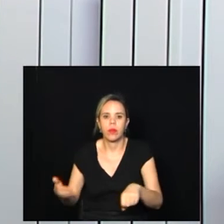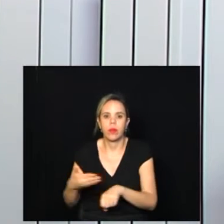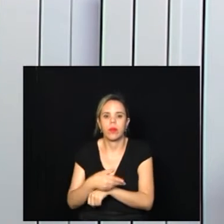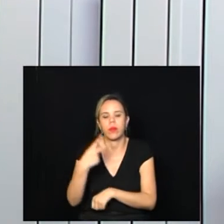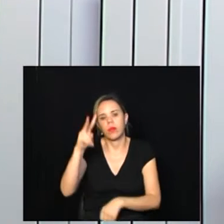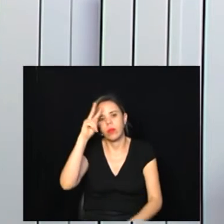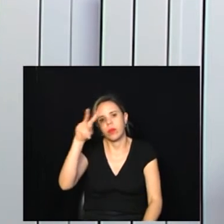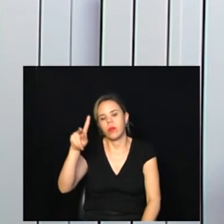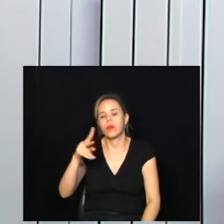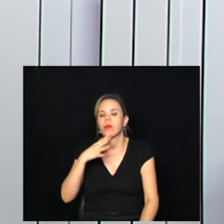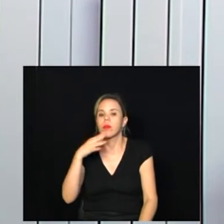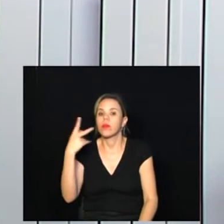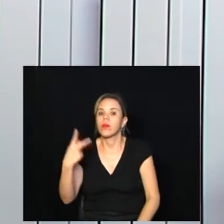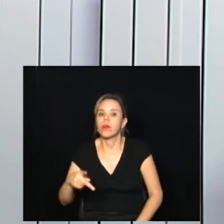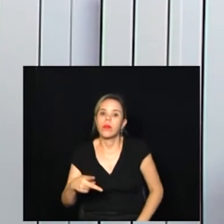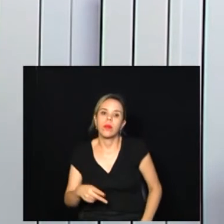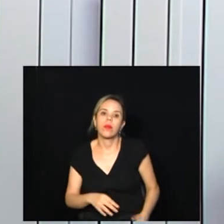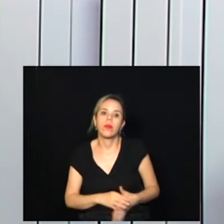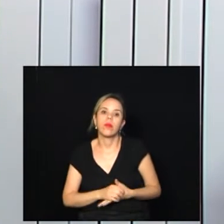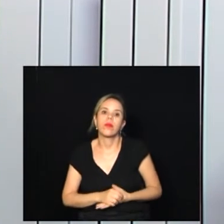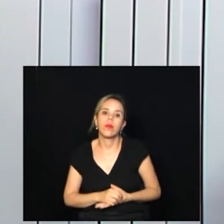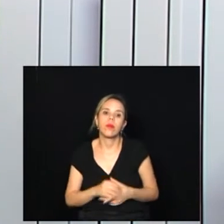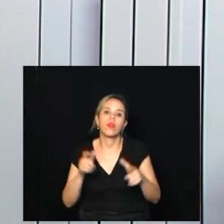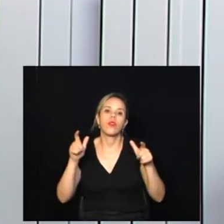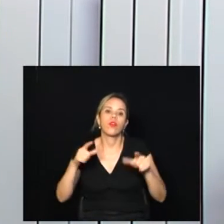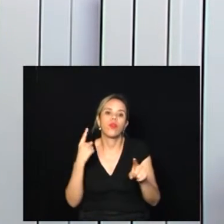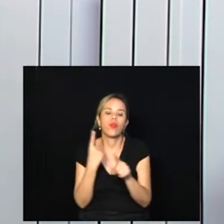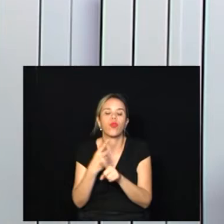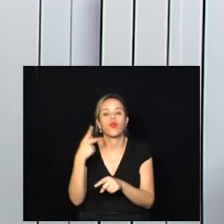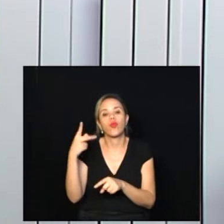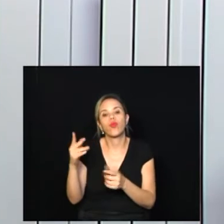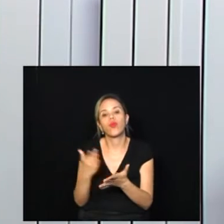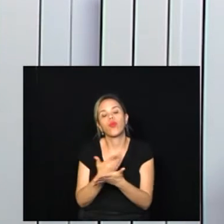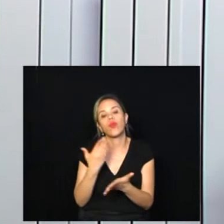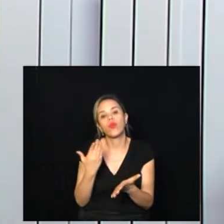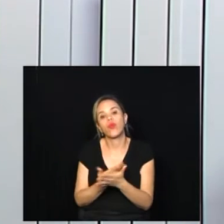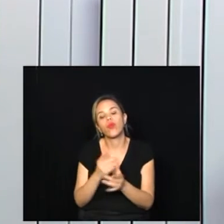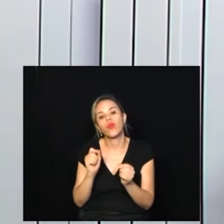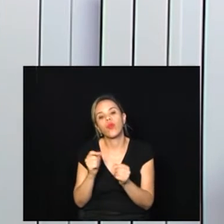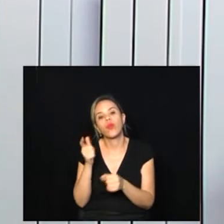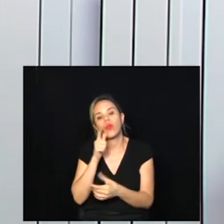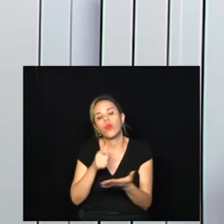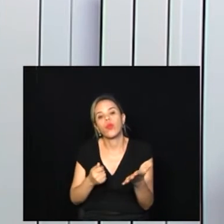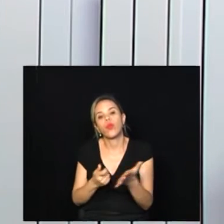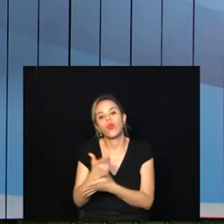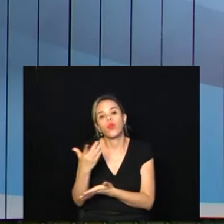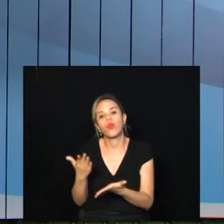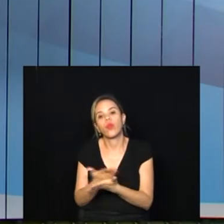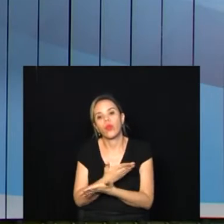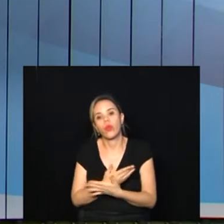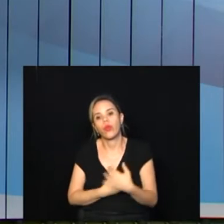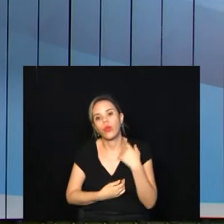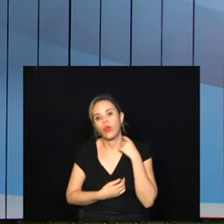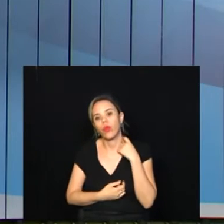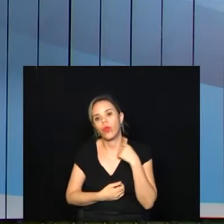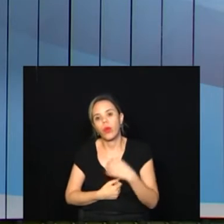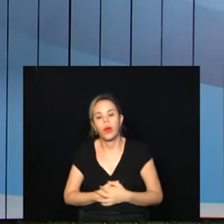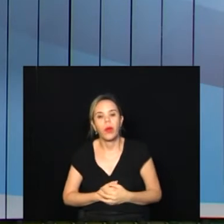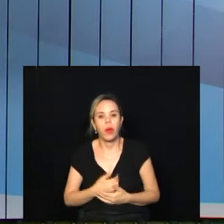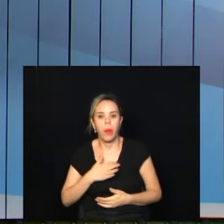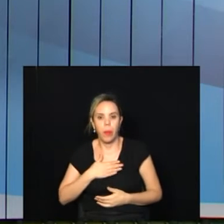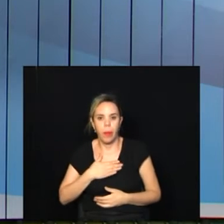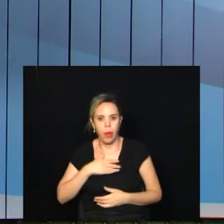nessa história, conhecer ainda mais, onde encontra, e para quem quiser comprar o livro? No